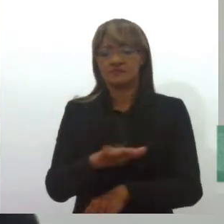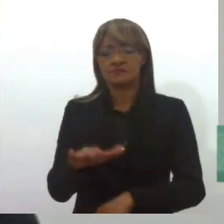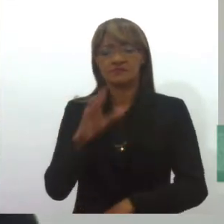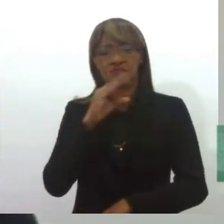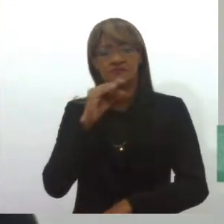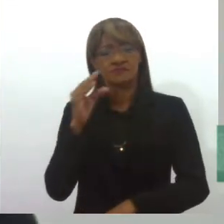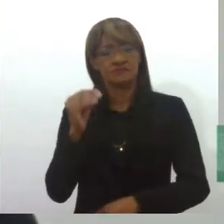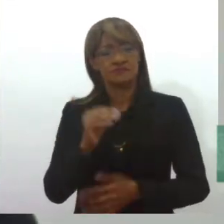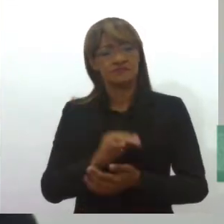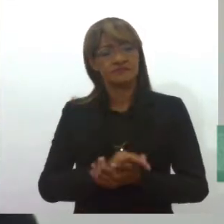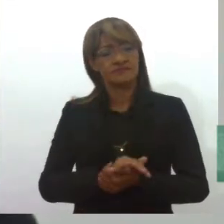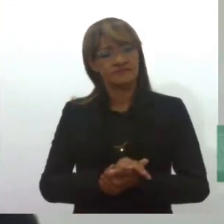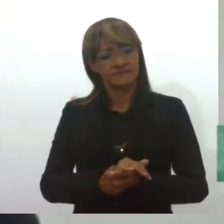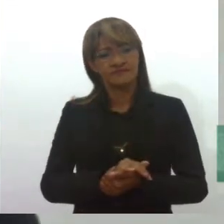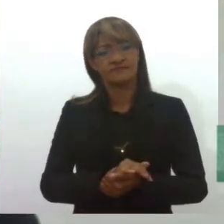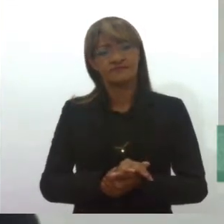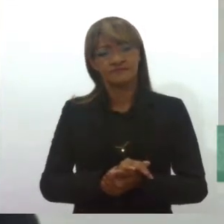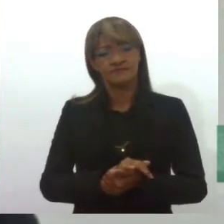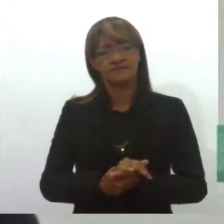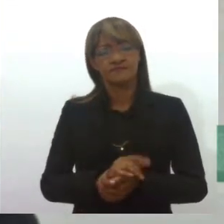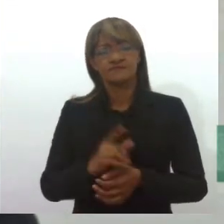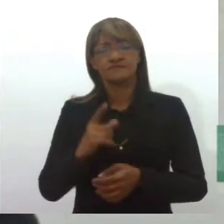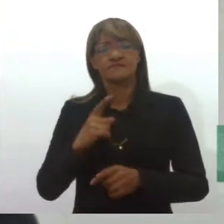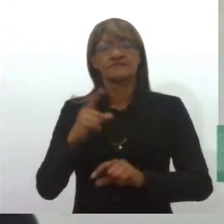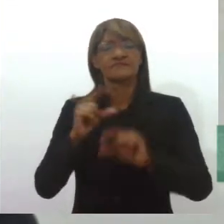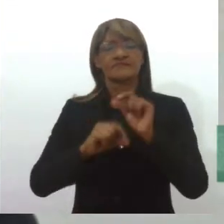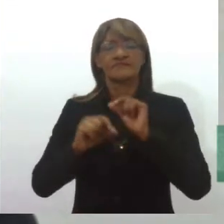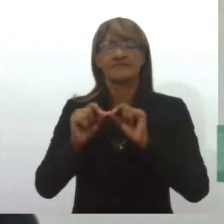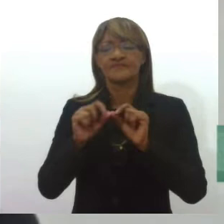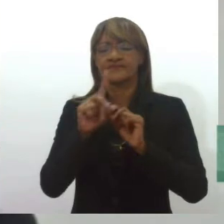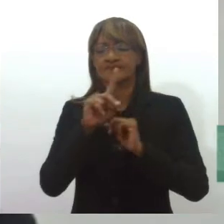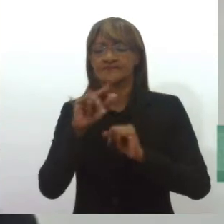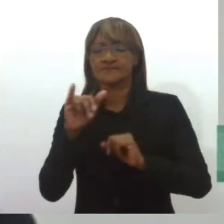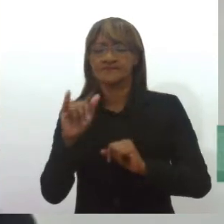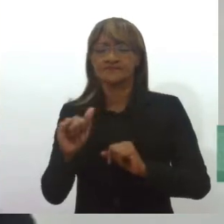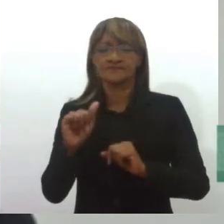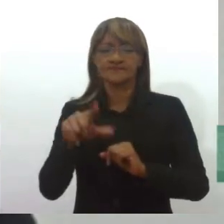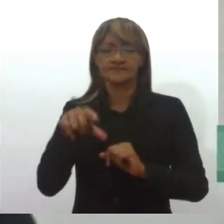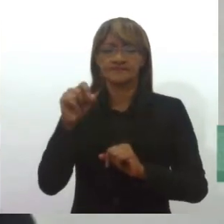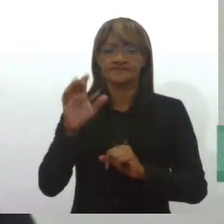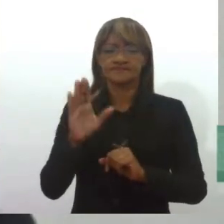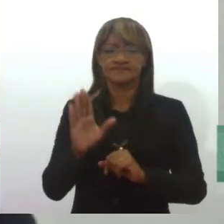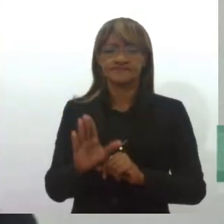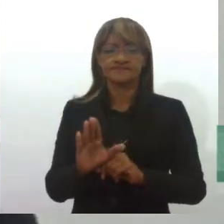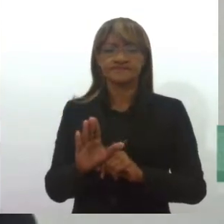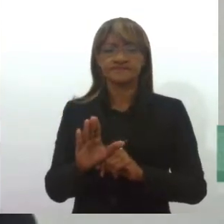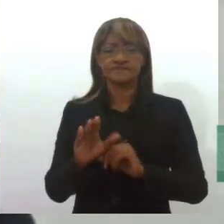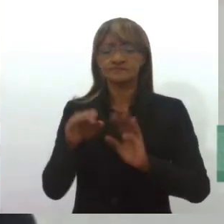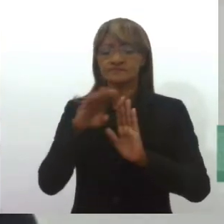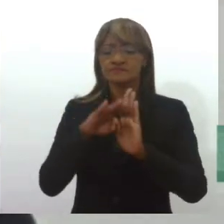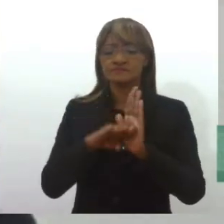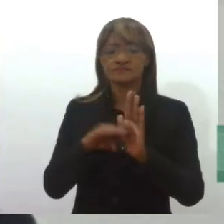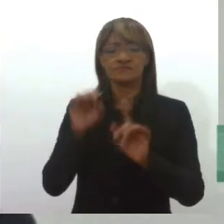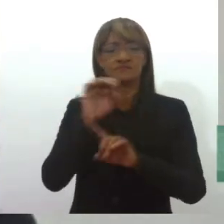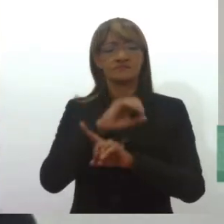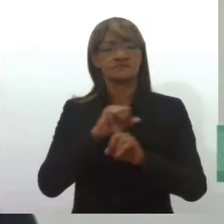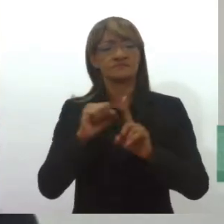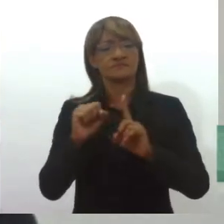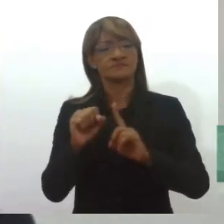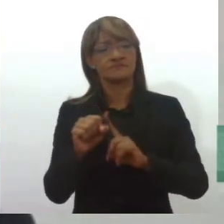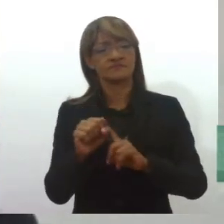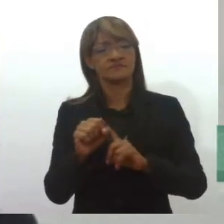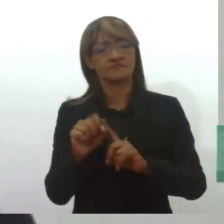referência para intensificar a divulgação desse problema, que é um problema social complexo e que a gente precisa